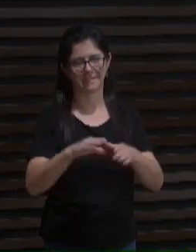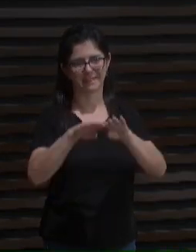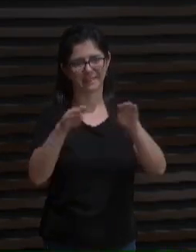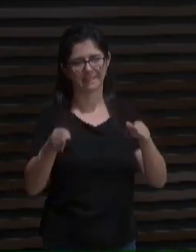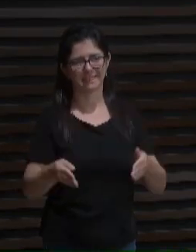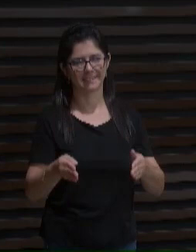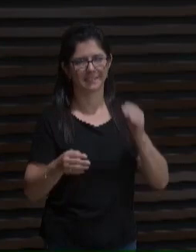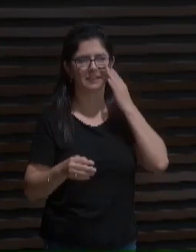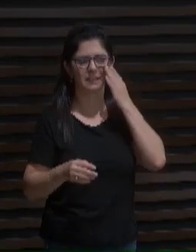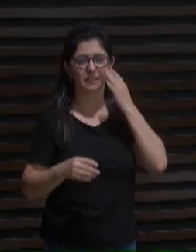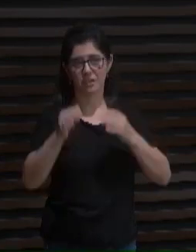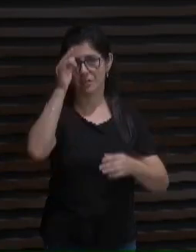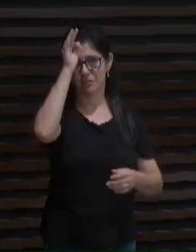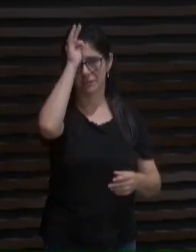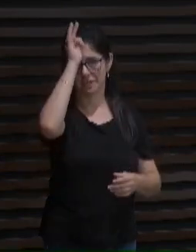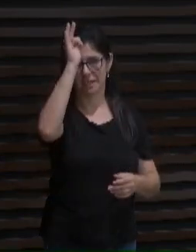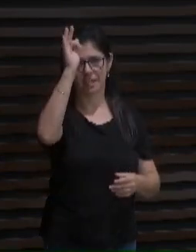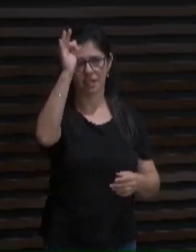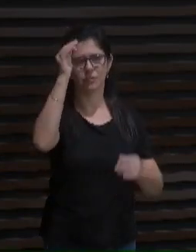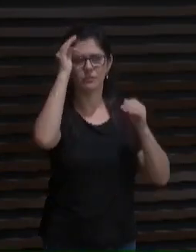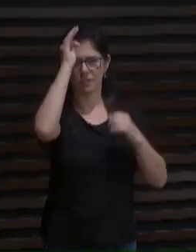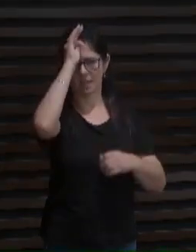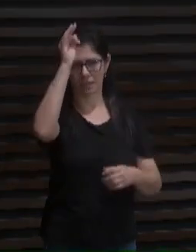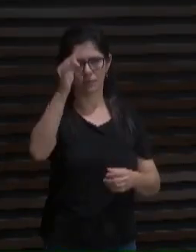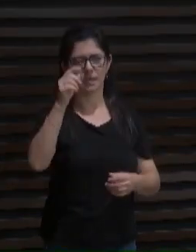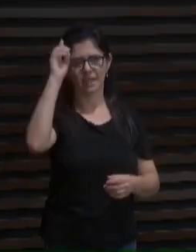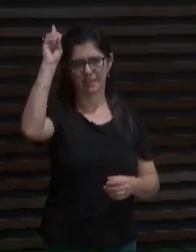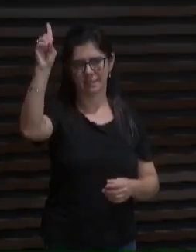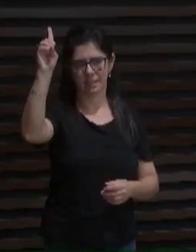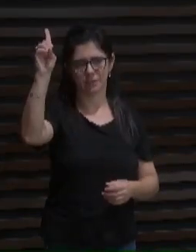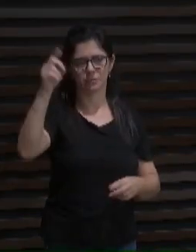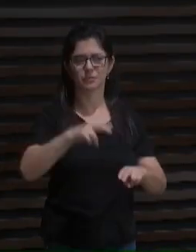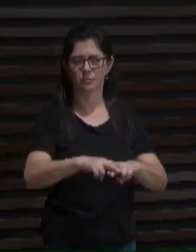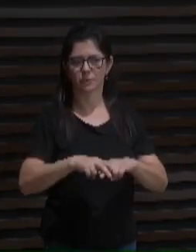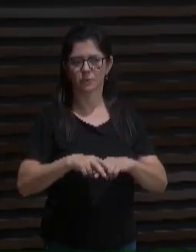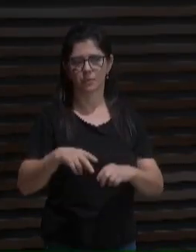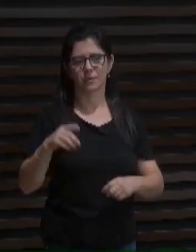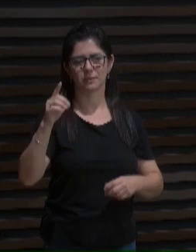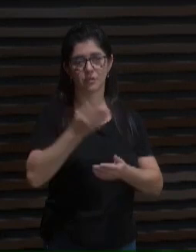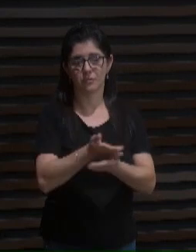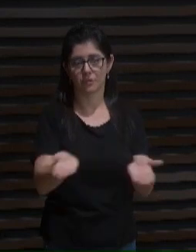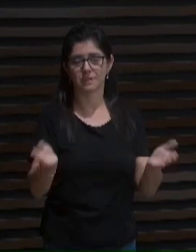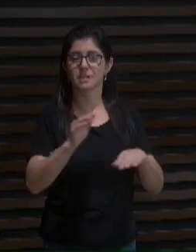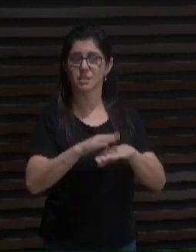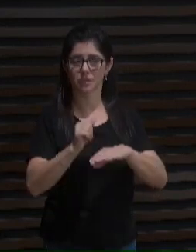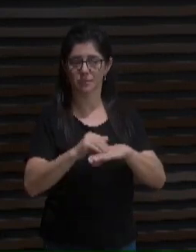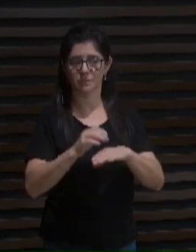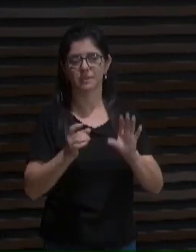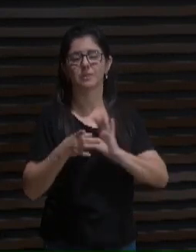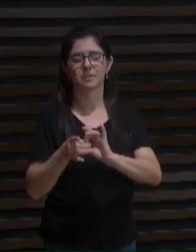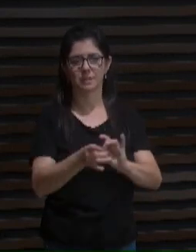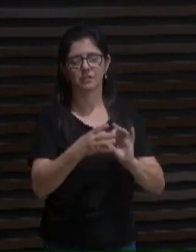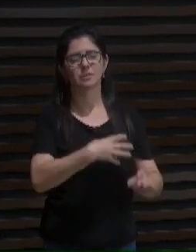Fiel, vamos ler junto? Fiel é Deus pelo qual fosse chamados à comunhão de seu